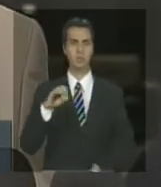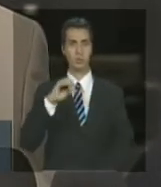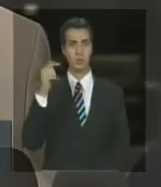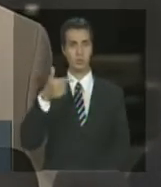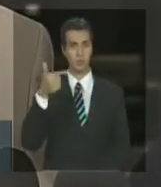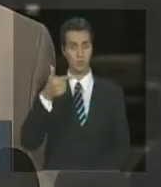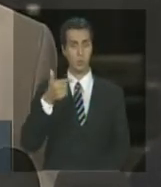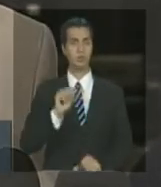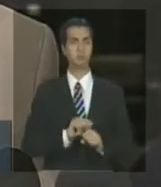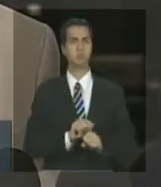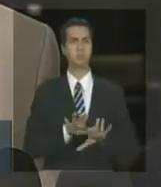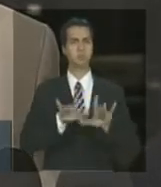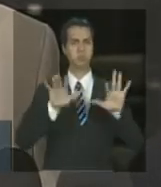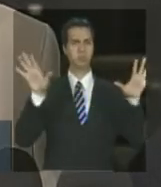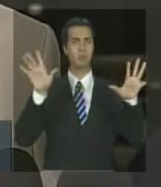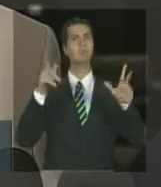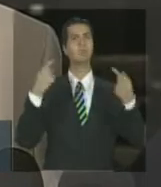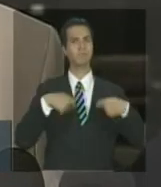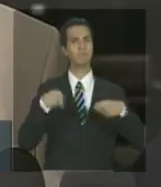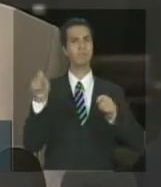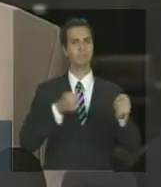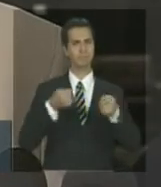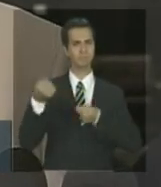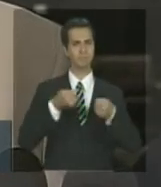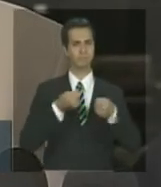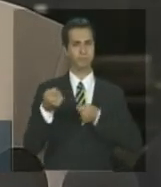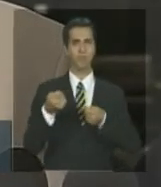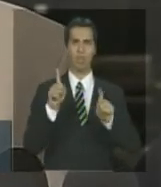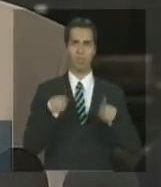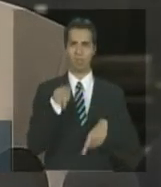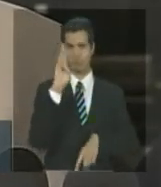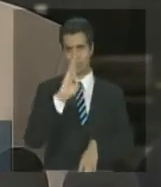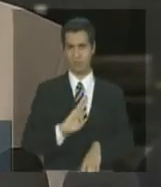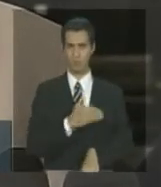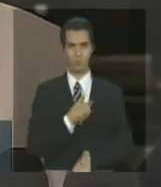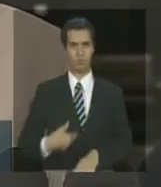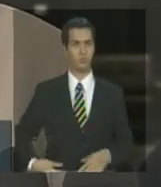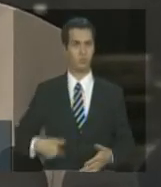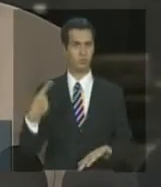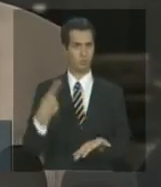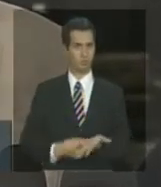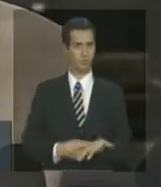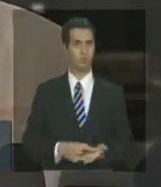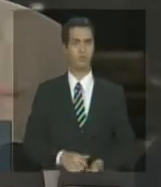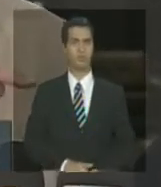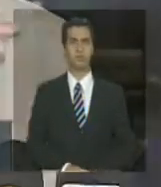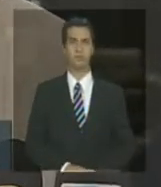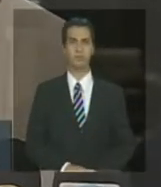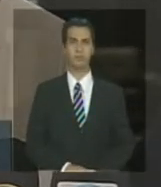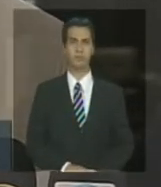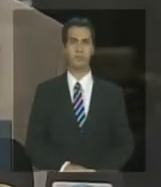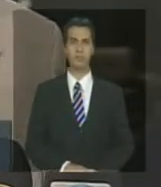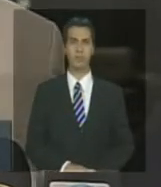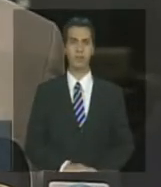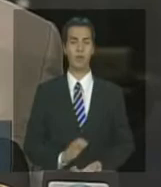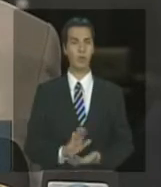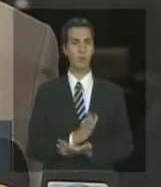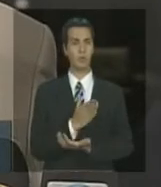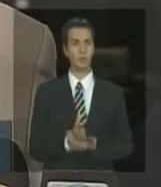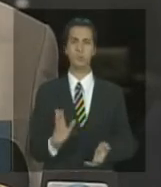um compromisso brasileiro, emissões de gases que aquecem a atmosfera. Alguns pontos foram